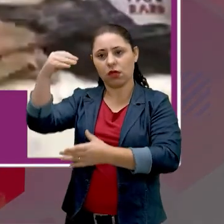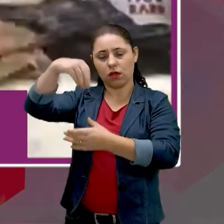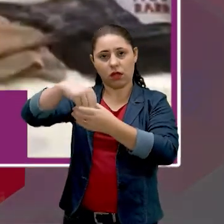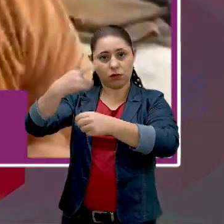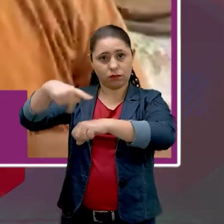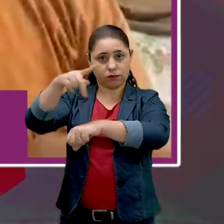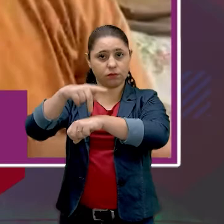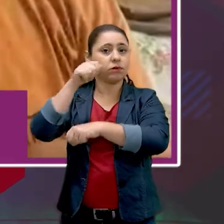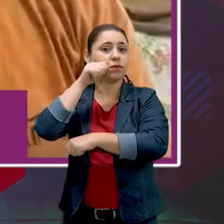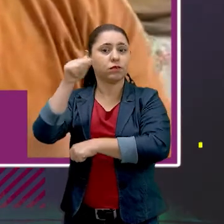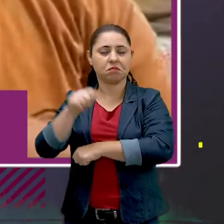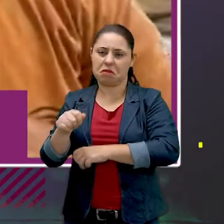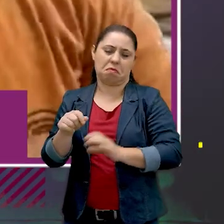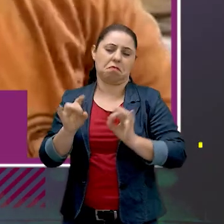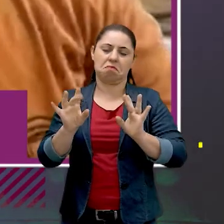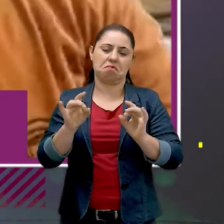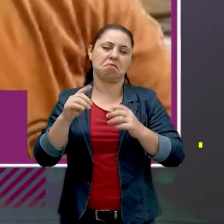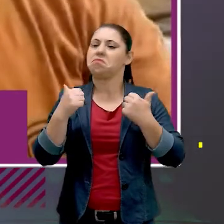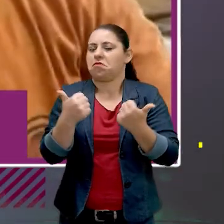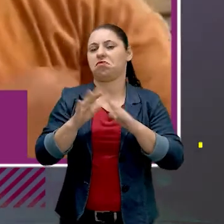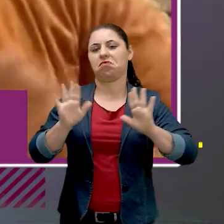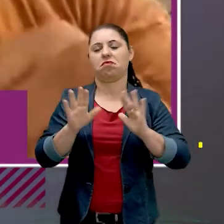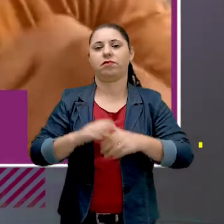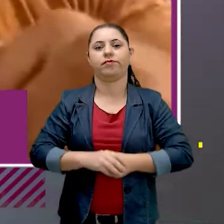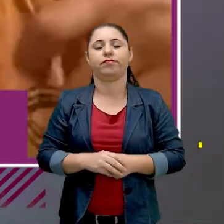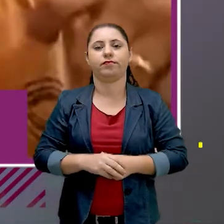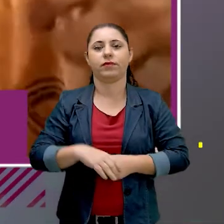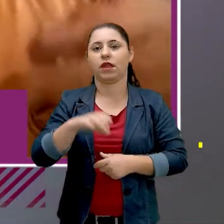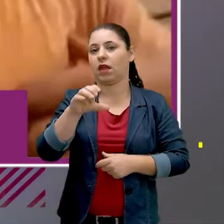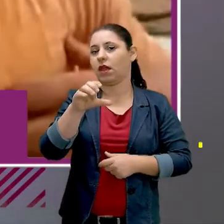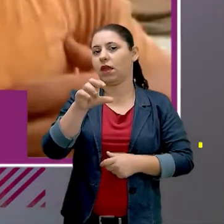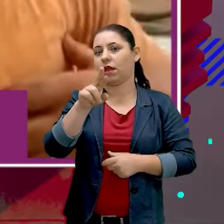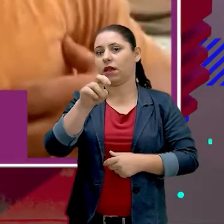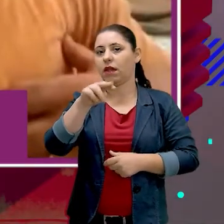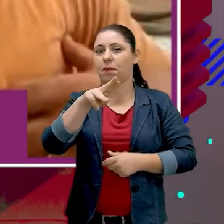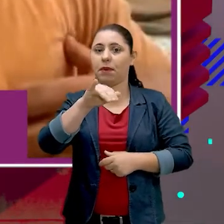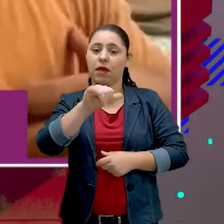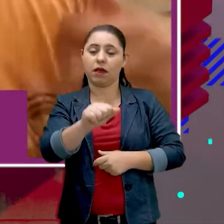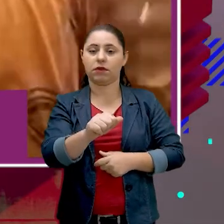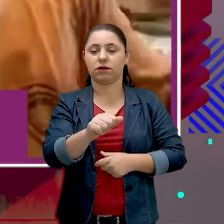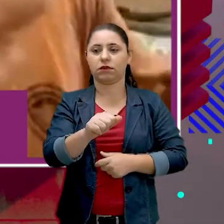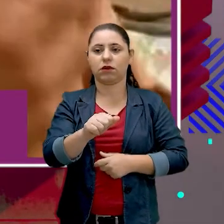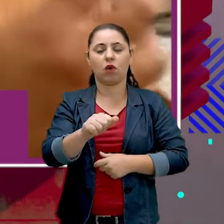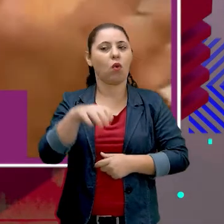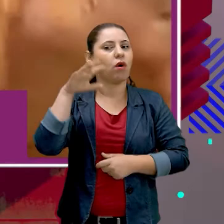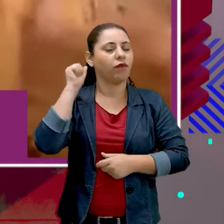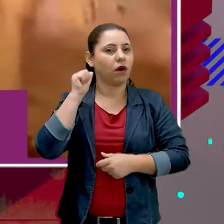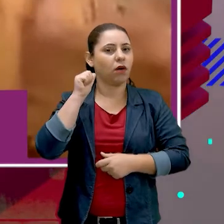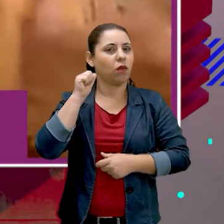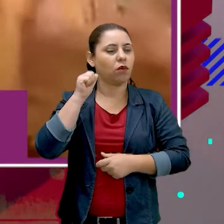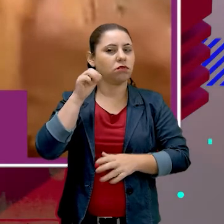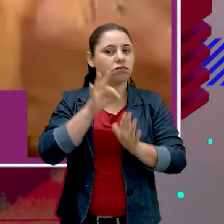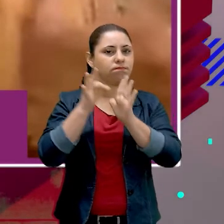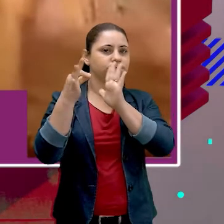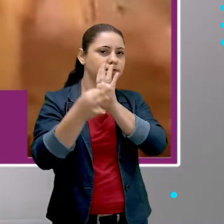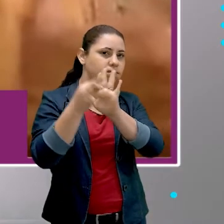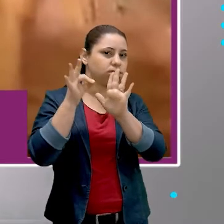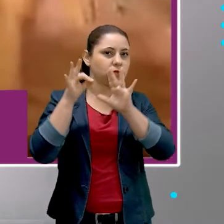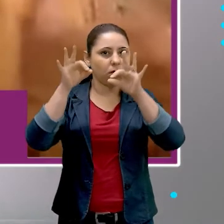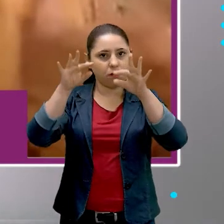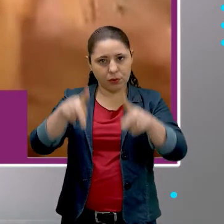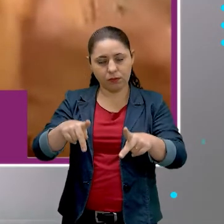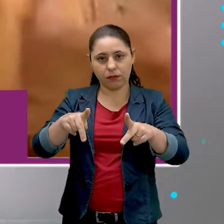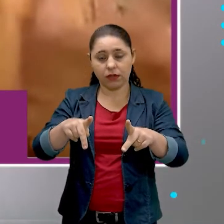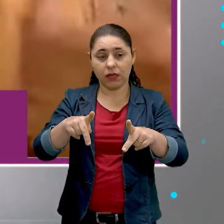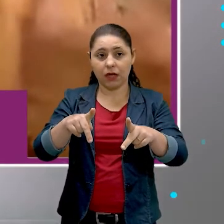dentro da Ucrânia. Até aí, tudo bem. A Crimeia continuou com ele viu a opinião pública. E aí,